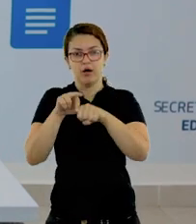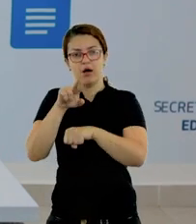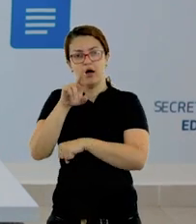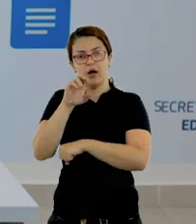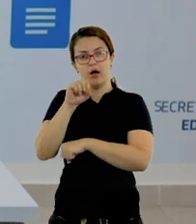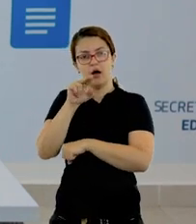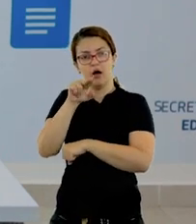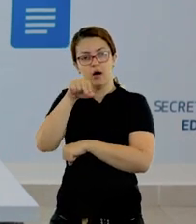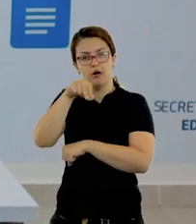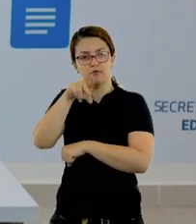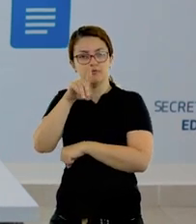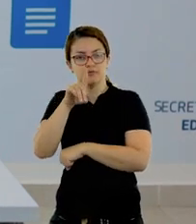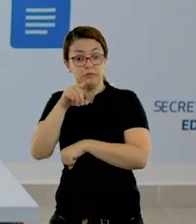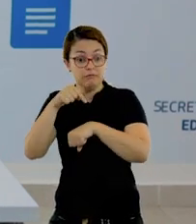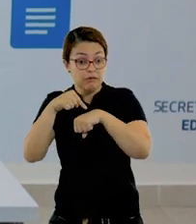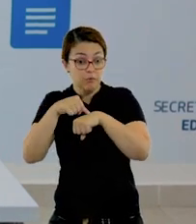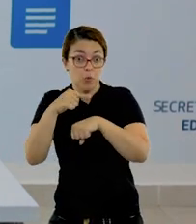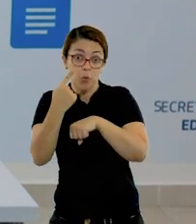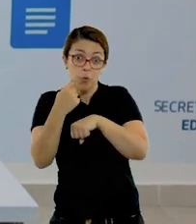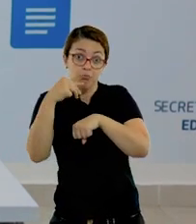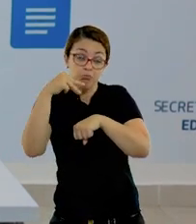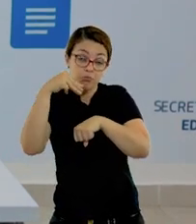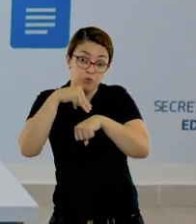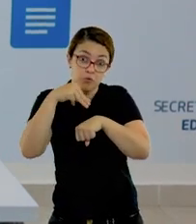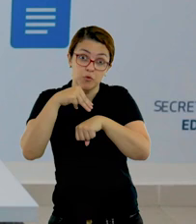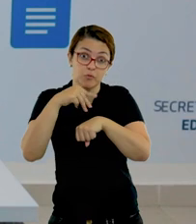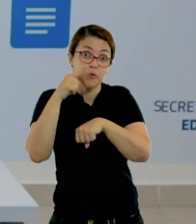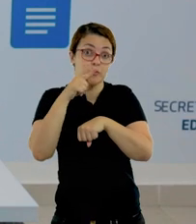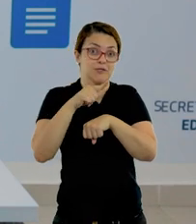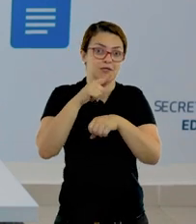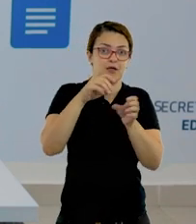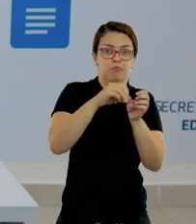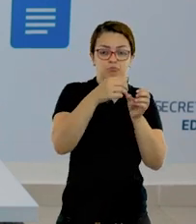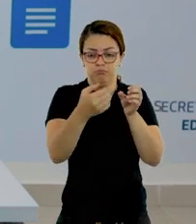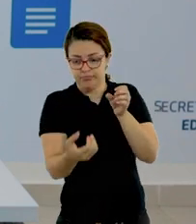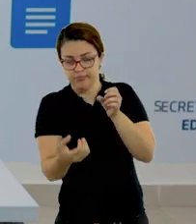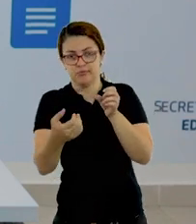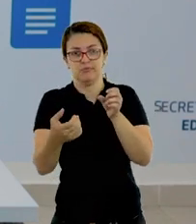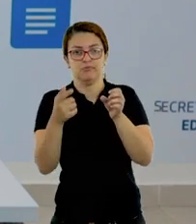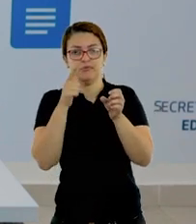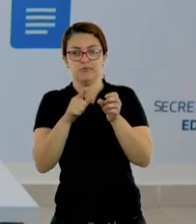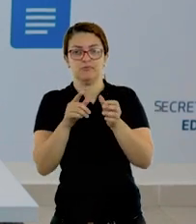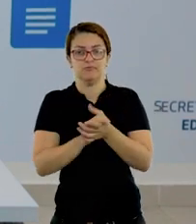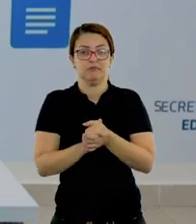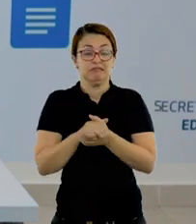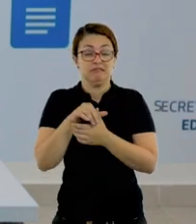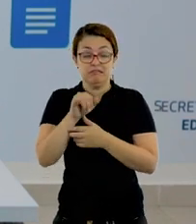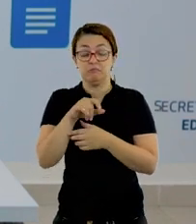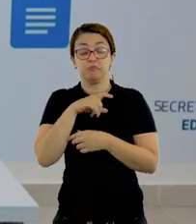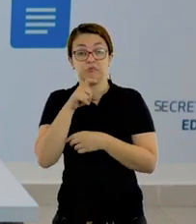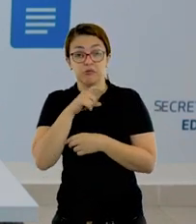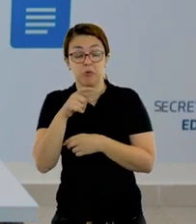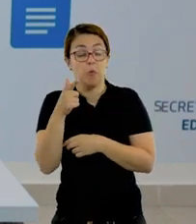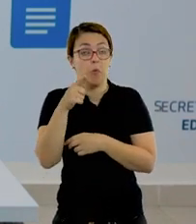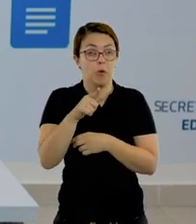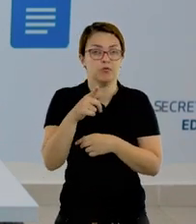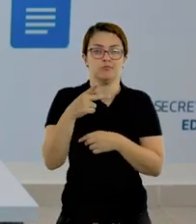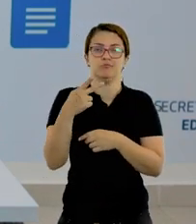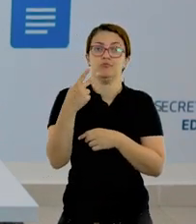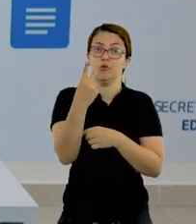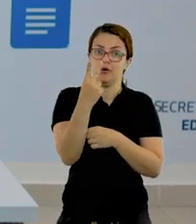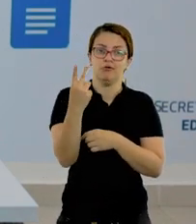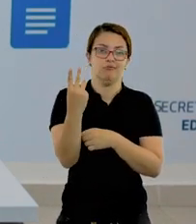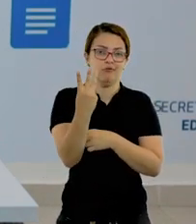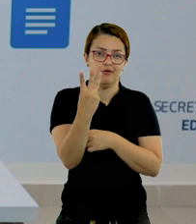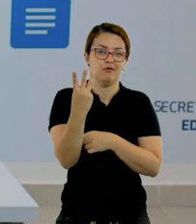que o box tem, colocar um tempo de cada round, ó, você tem um minuto para derrubar o adversário, não derrubou, tem mais outro round, tem